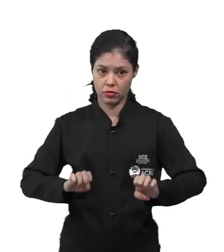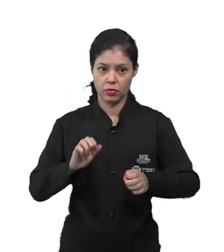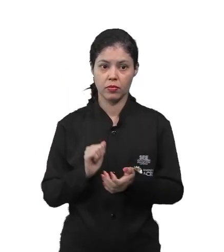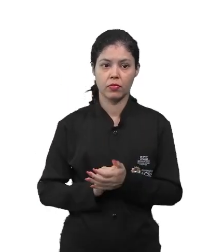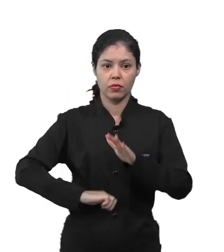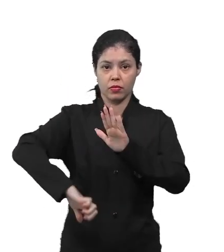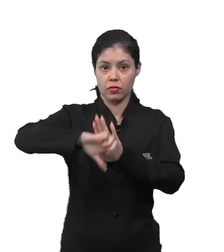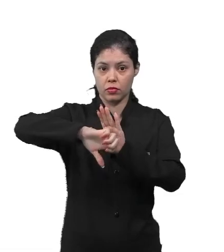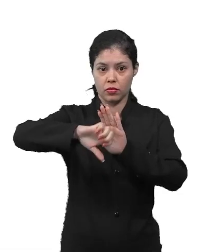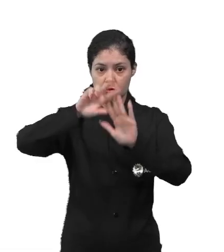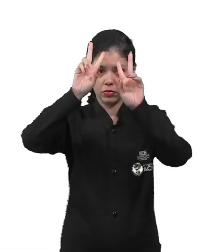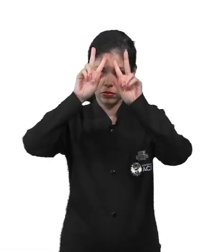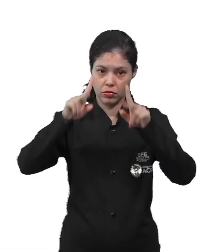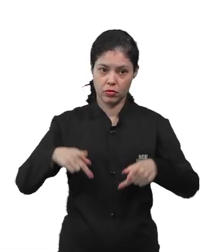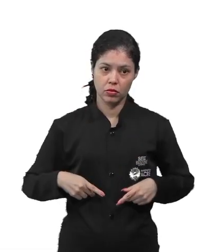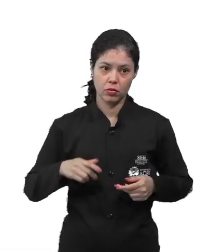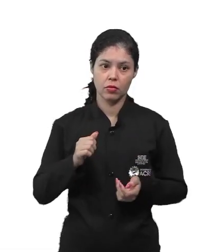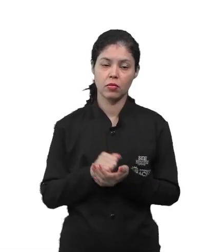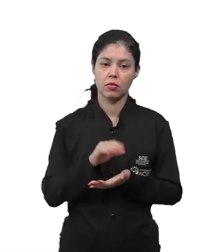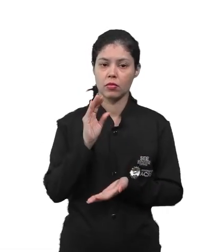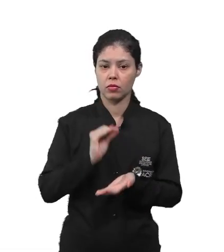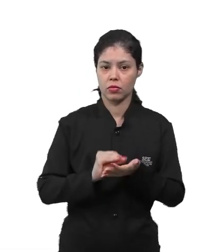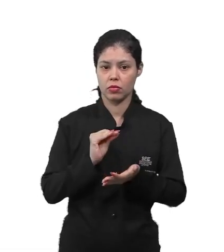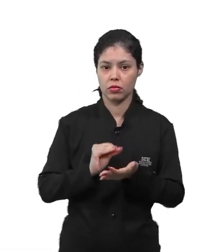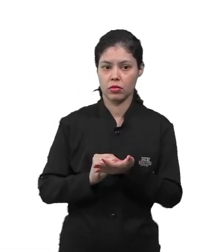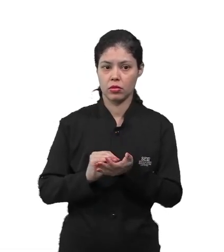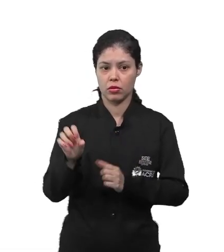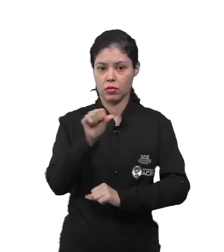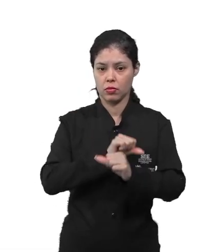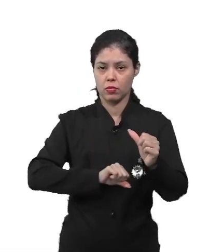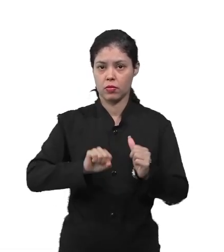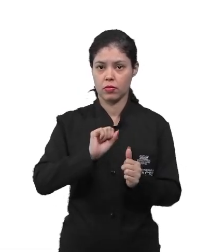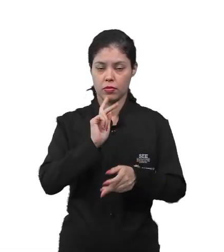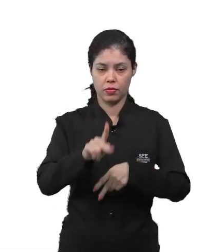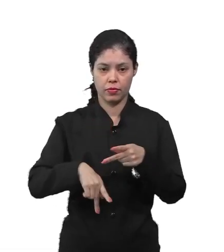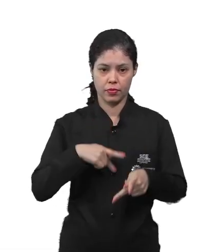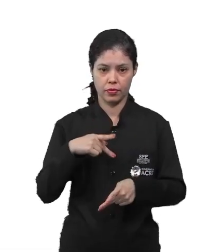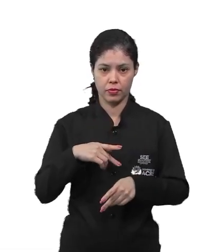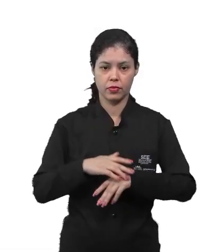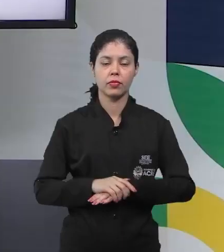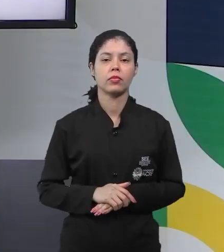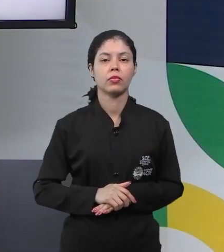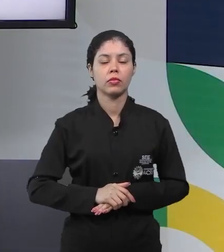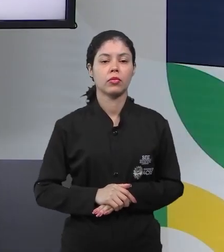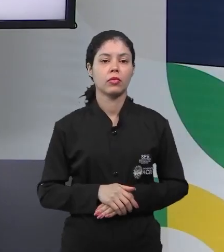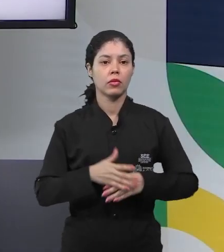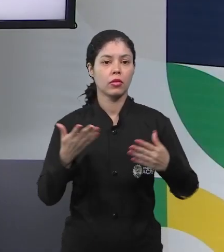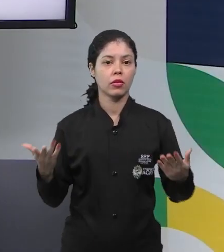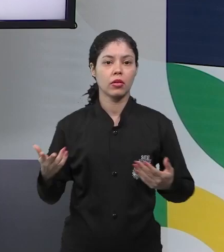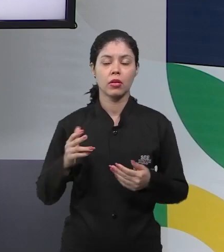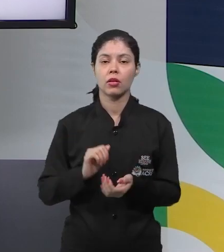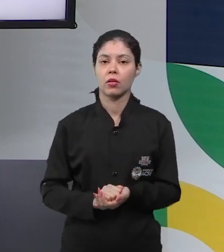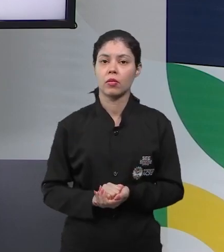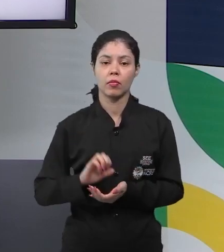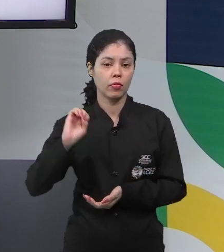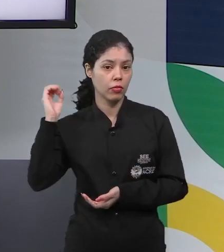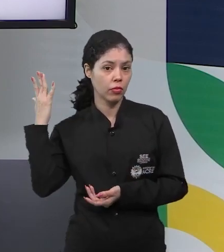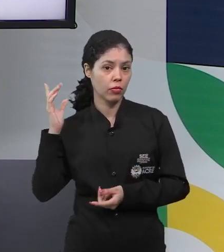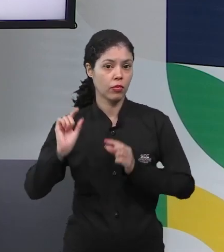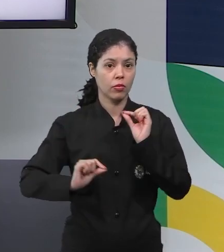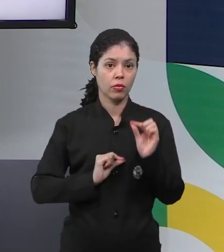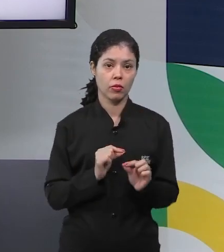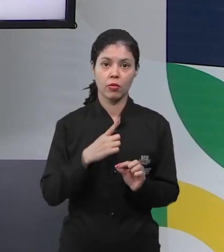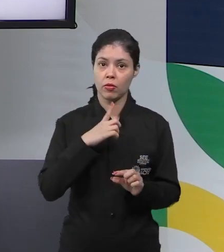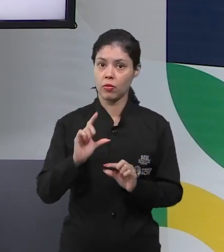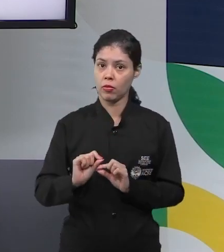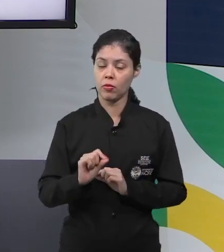crises humanitárias e deslocamento de populações. Então, por conseguinte, nós vamos